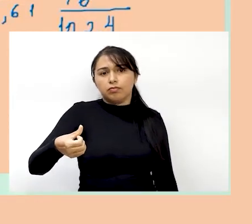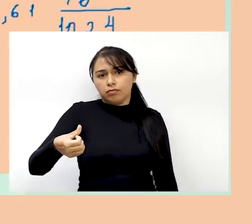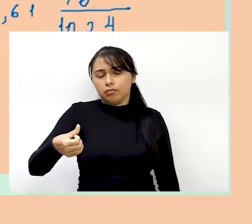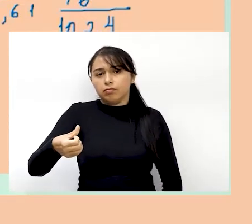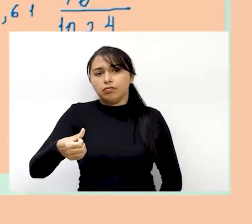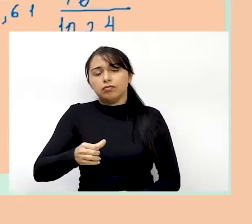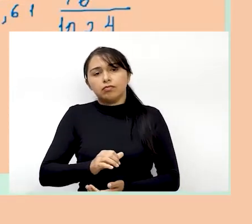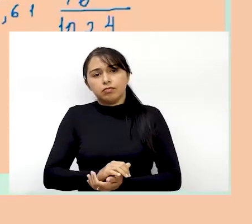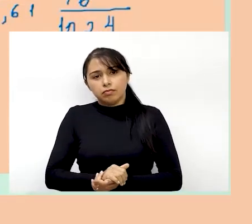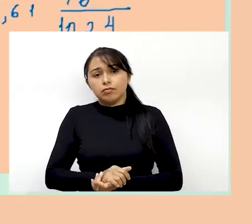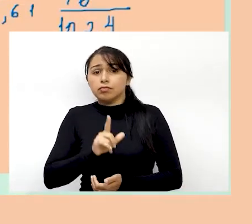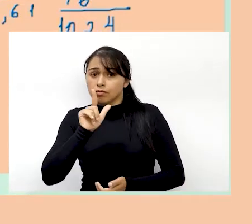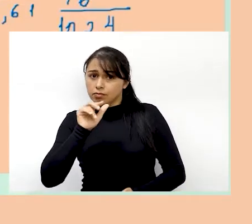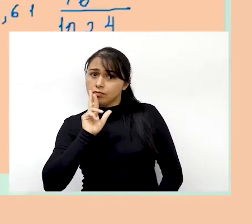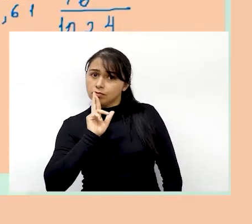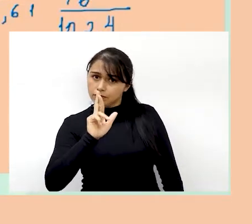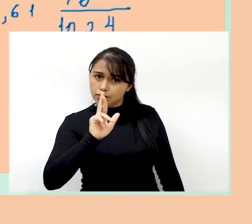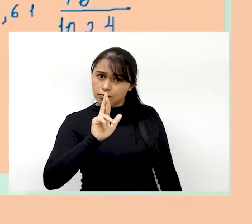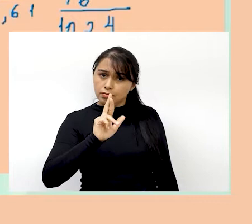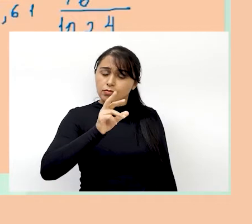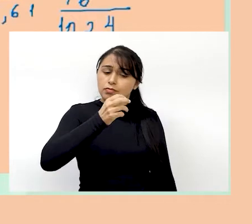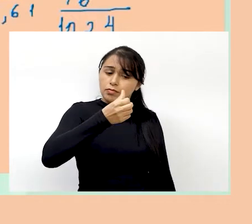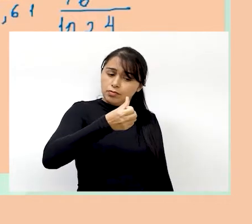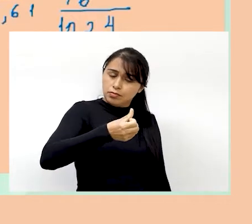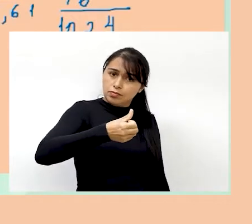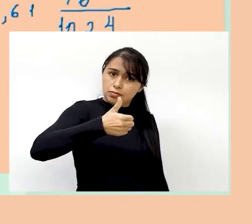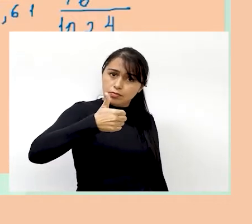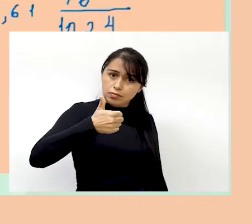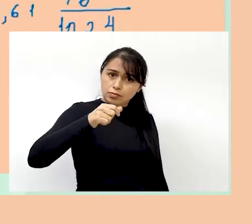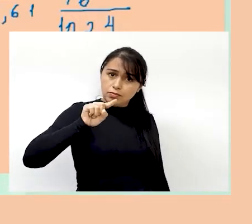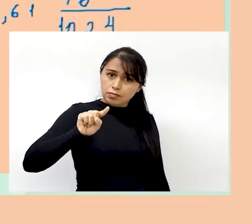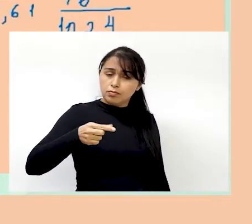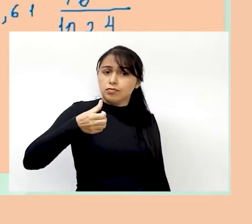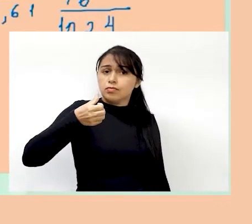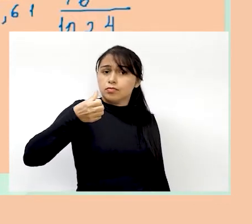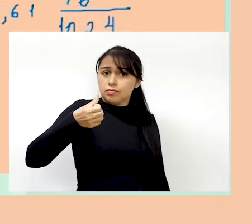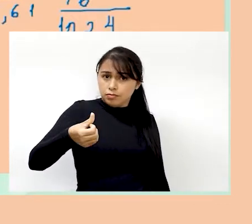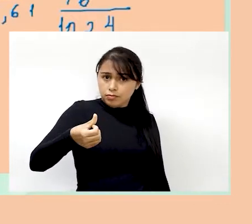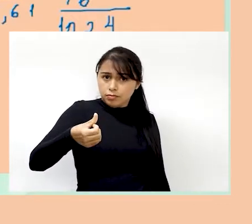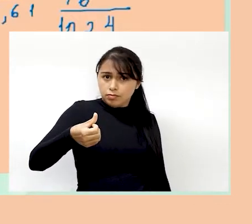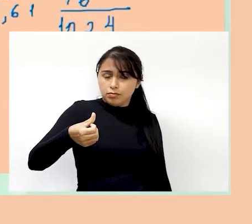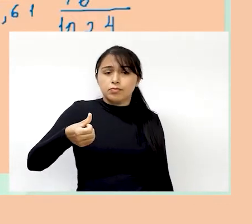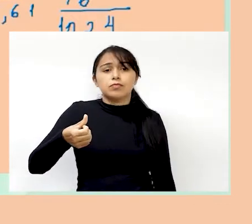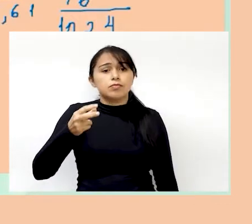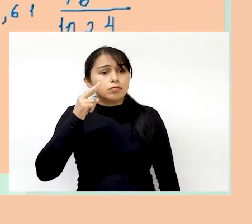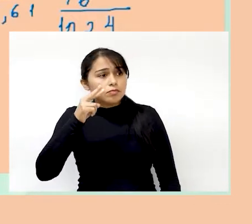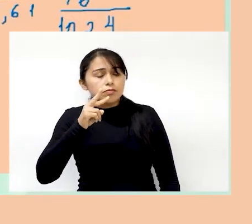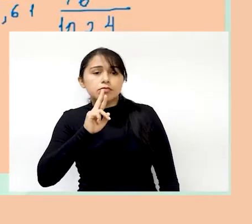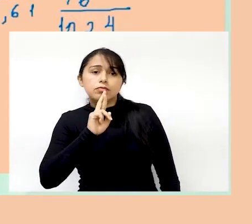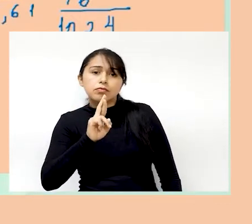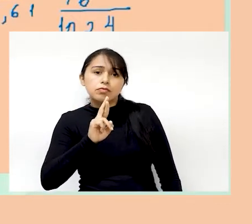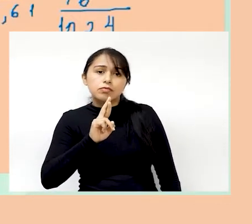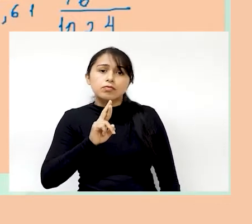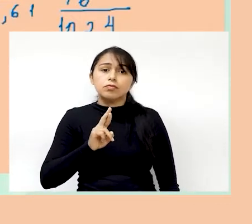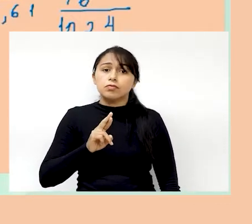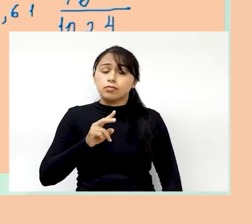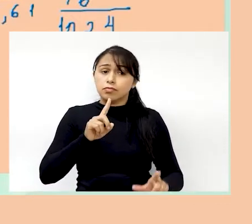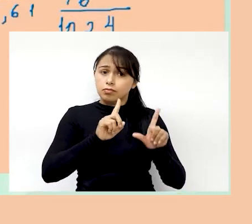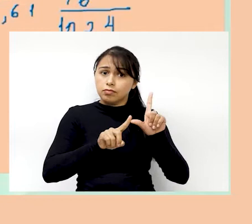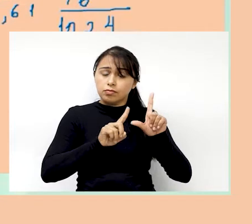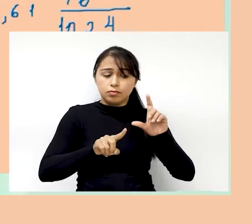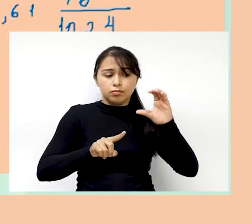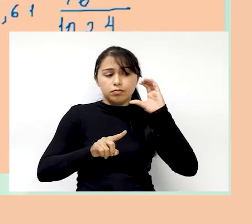vai ser o valor aí dessa expressão, aproximadamente. Então, ó, a gente tem aqui, ó, letra